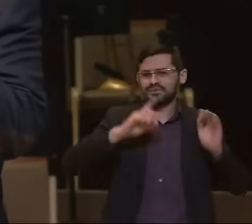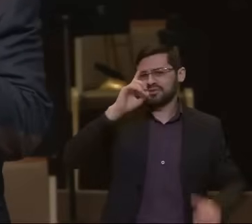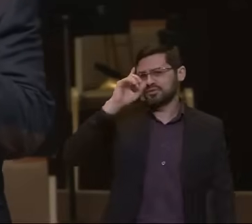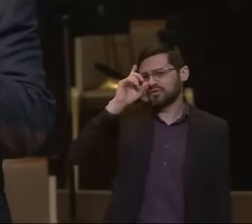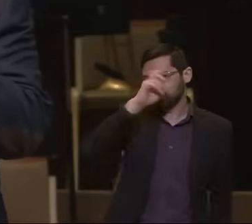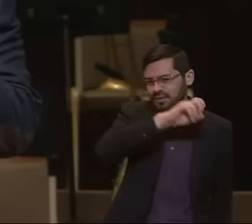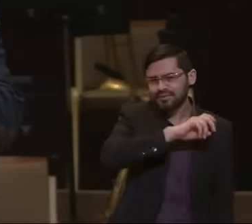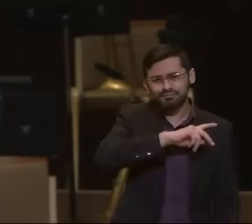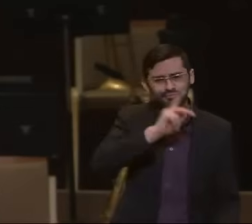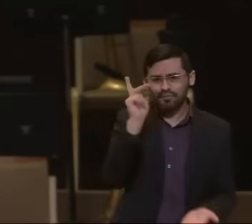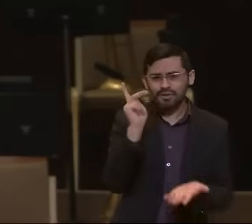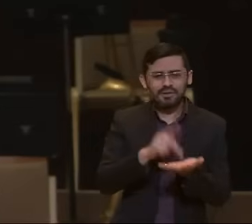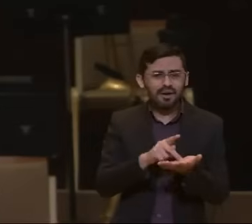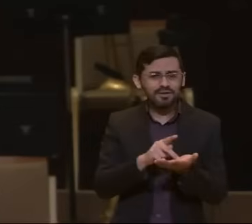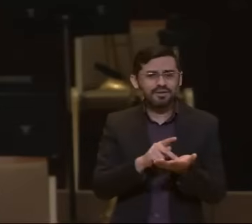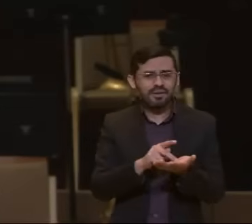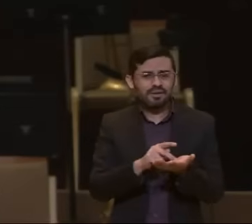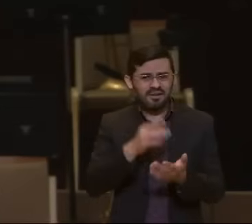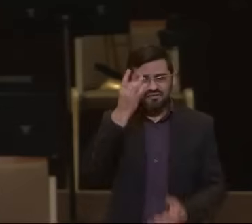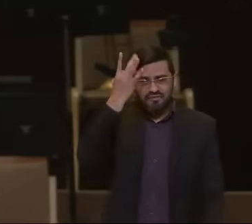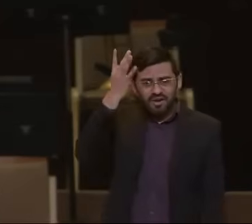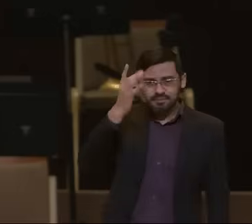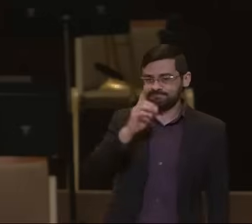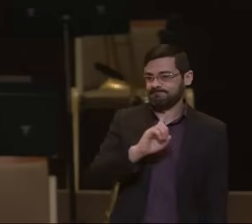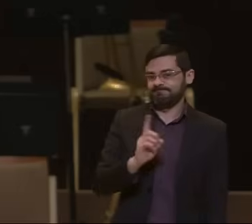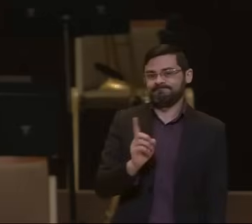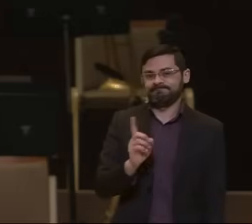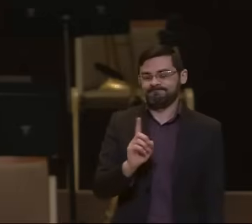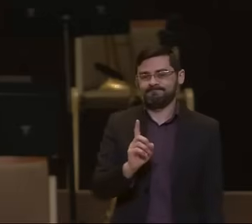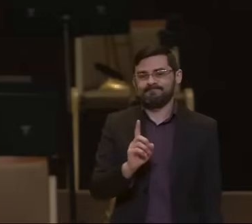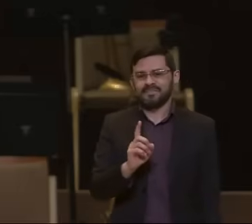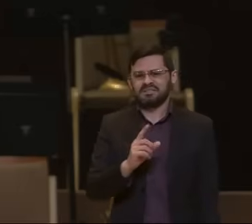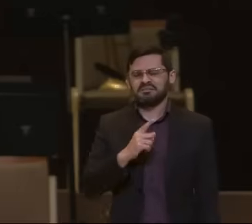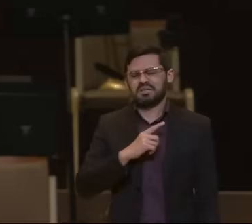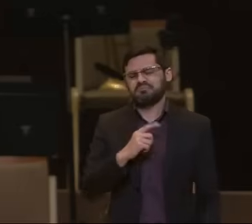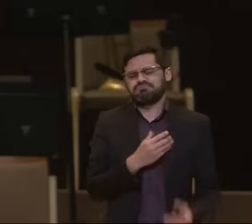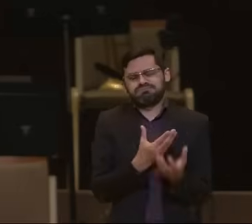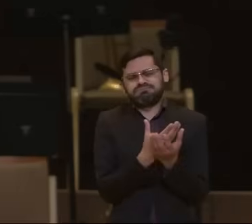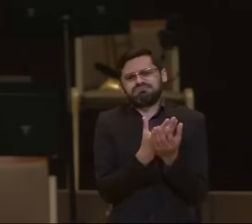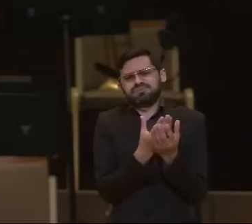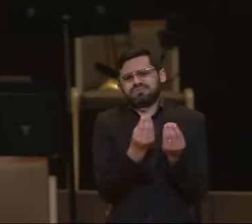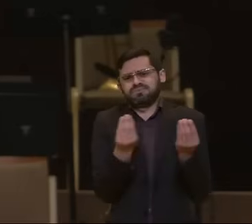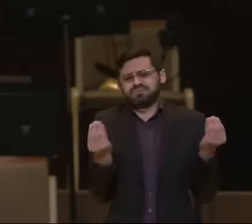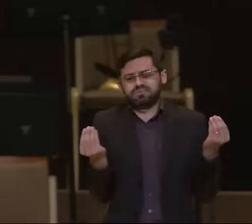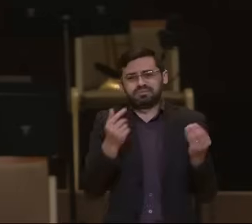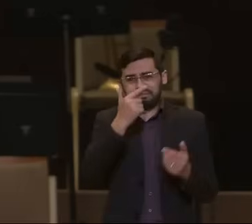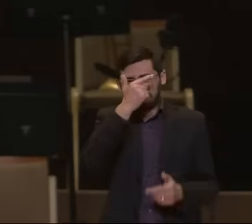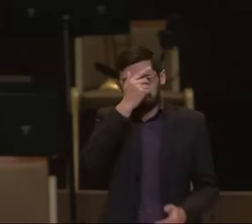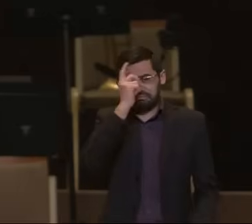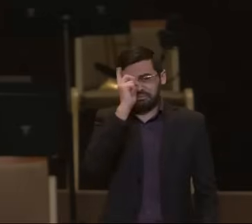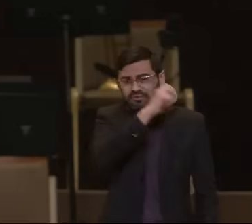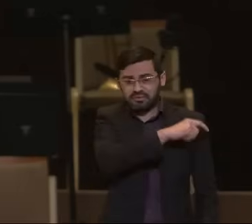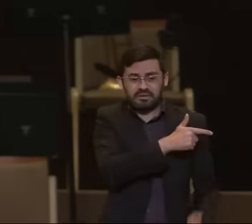é verdade, não é fácil não. N conflitos